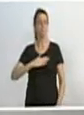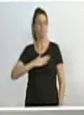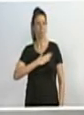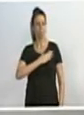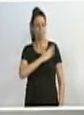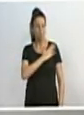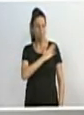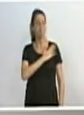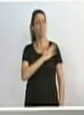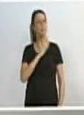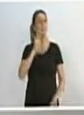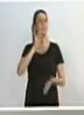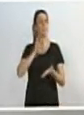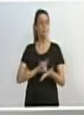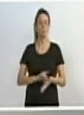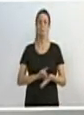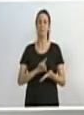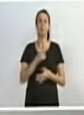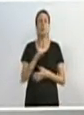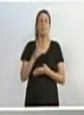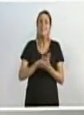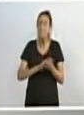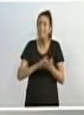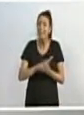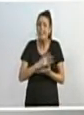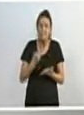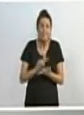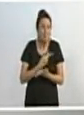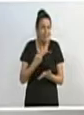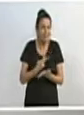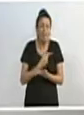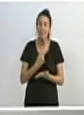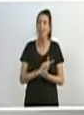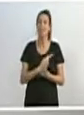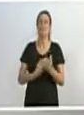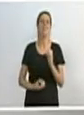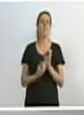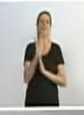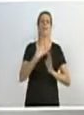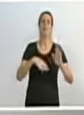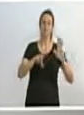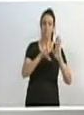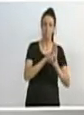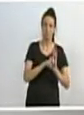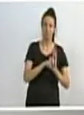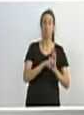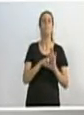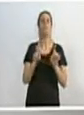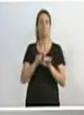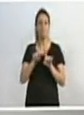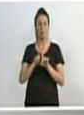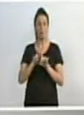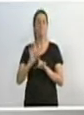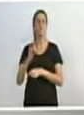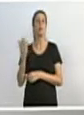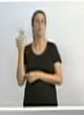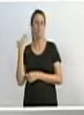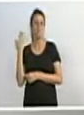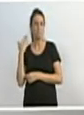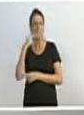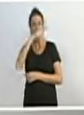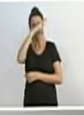tivesse absolutamente nenhum vício, nem de origem, nem de constitucionalidade, apresentado pelo prefeito municipal a essa casa, o projeto que